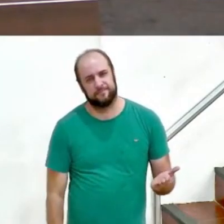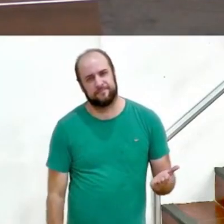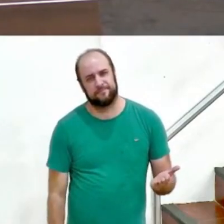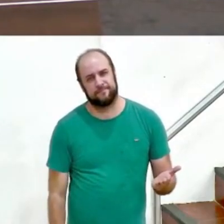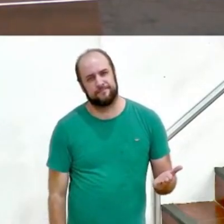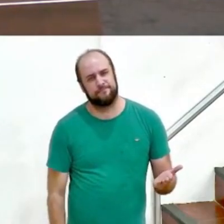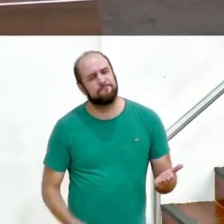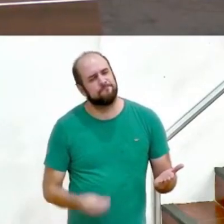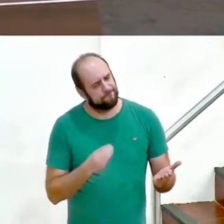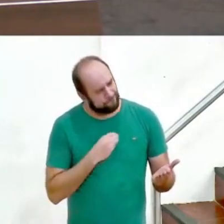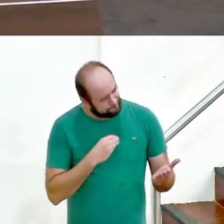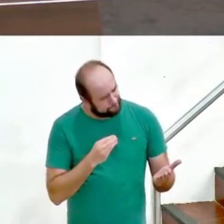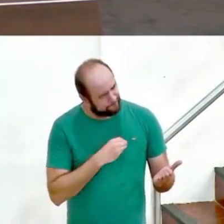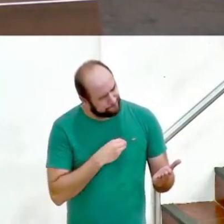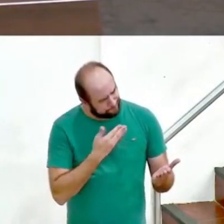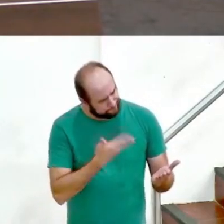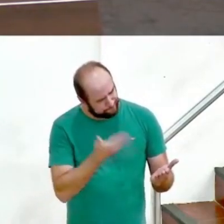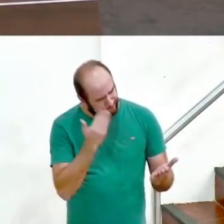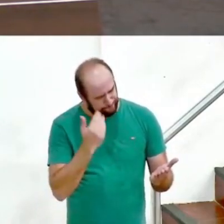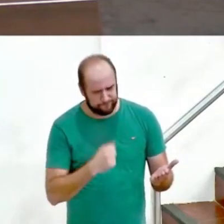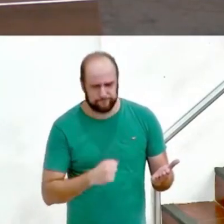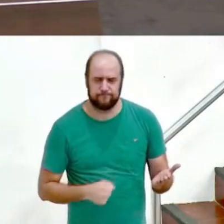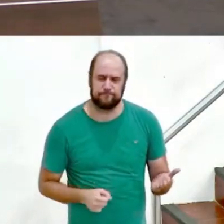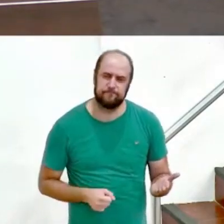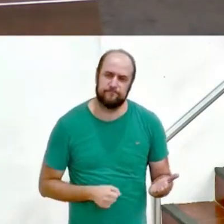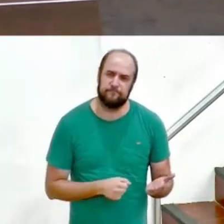Quão pecadores são.